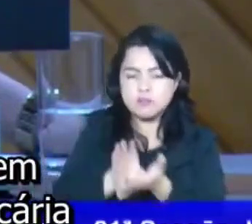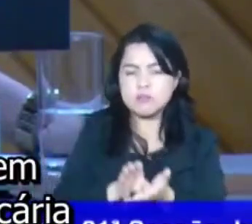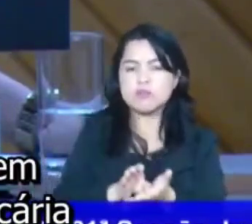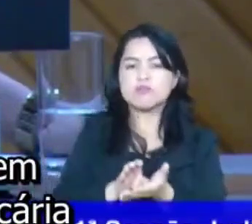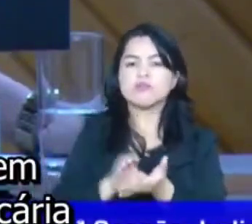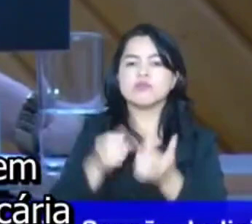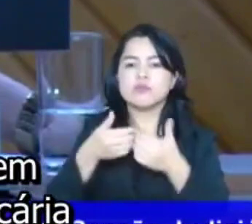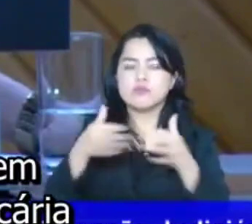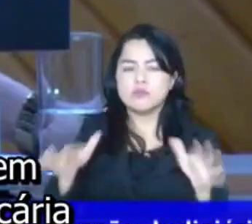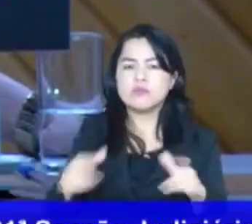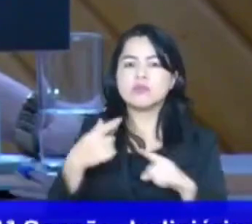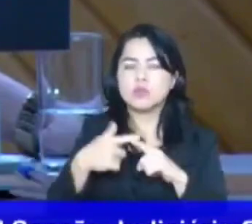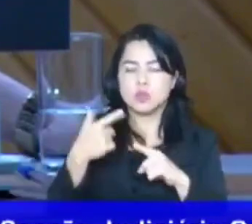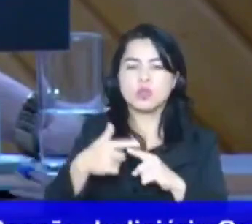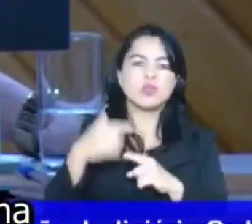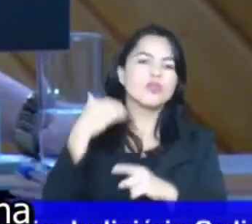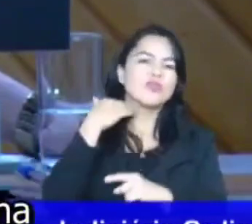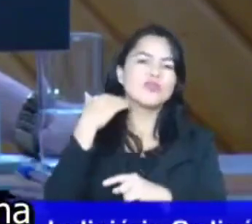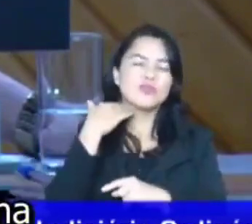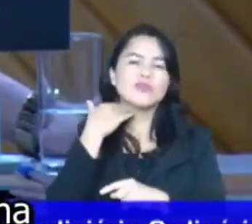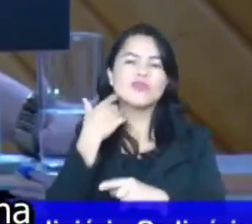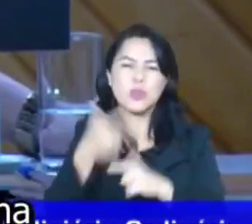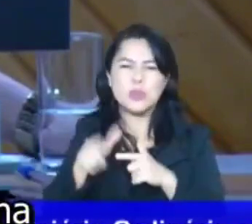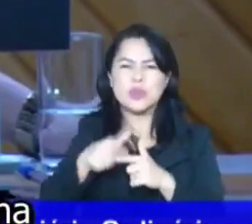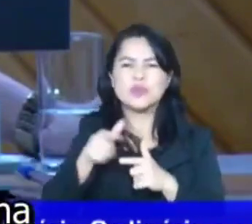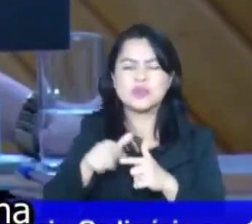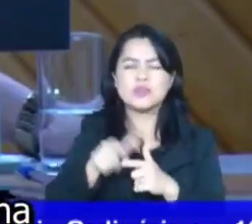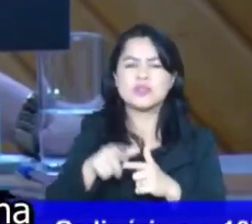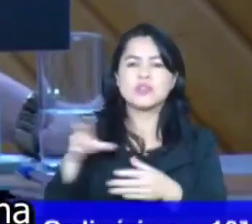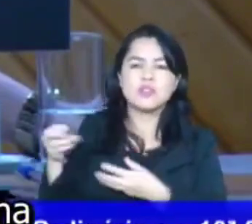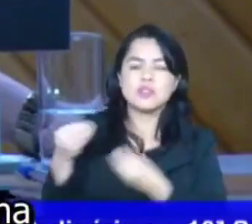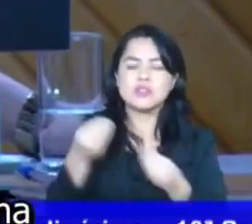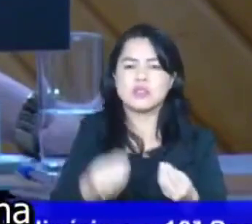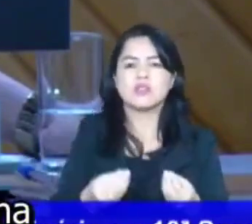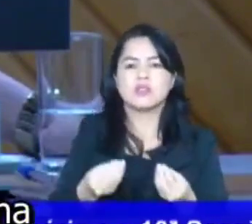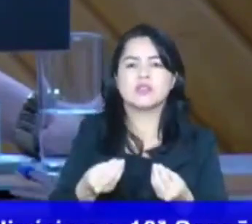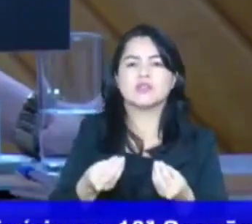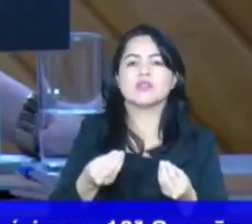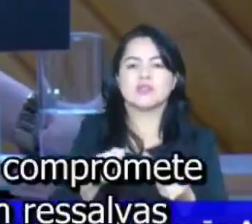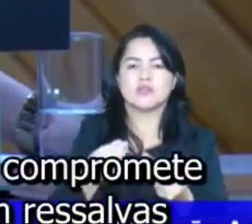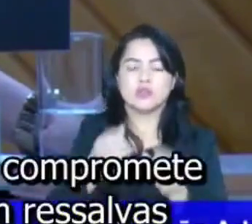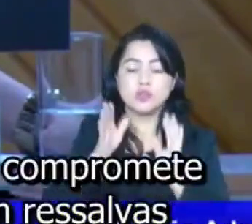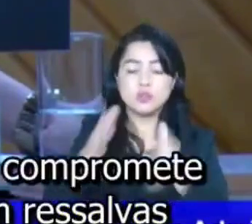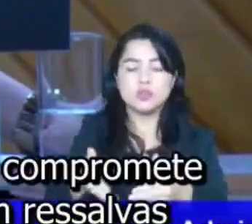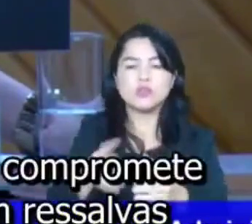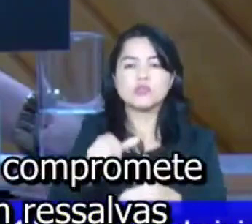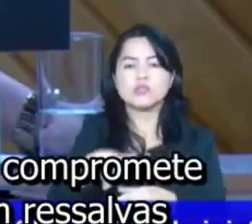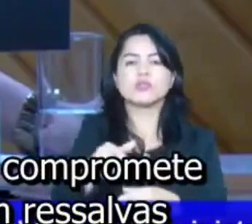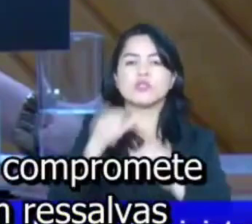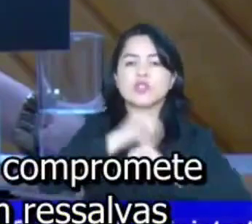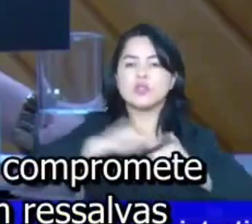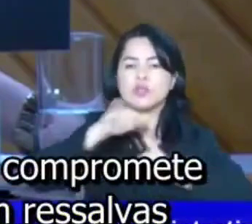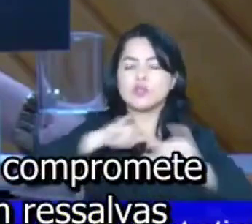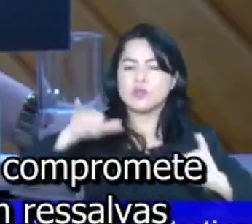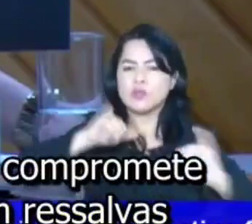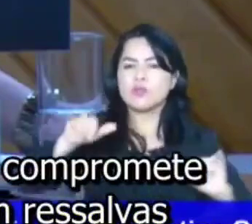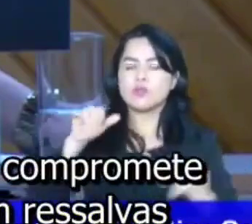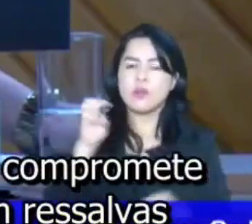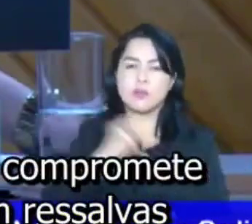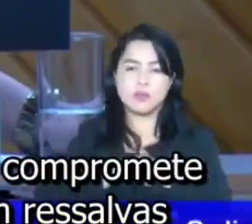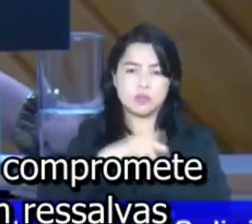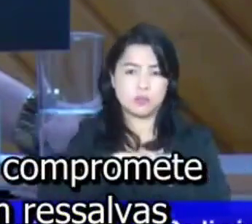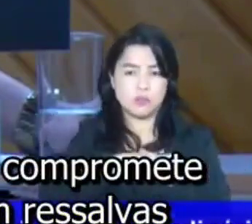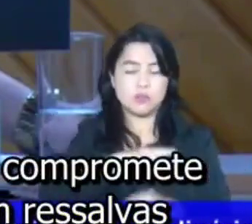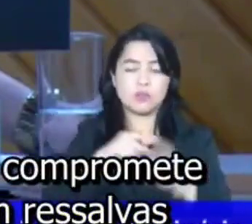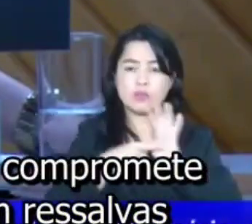intempestividade da abertura de conta bancária destinada ao recebimento de doações de campanha, O Ministério Público pontuou também que